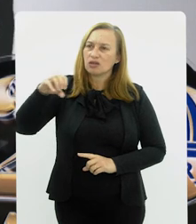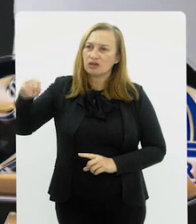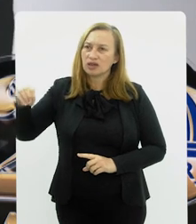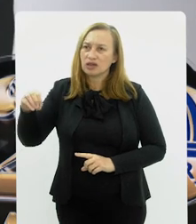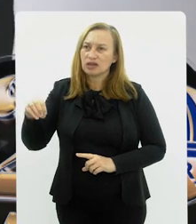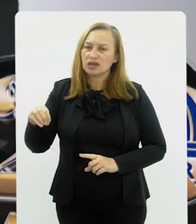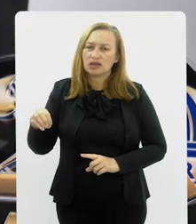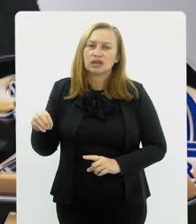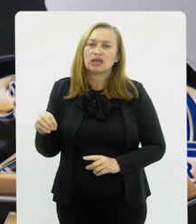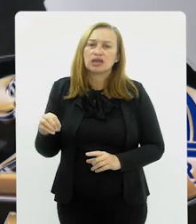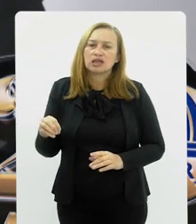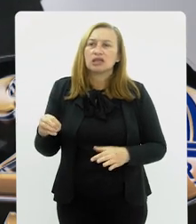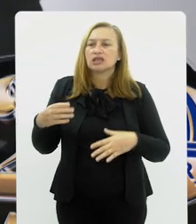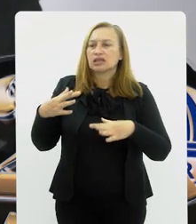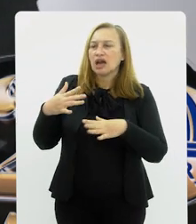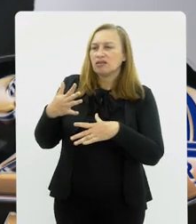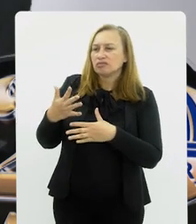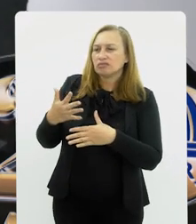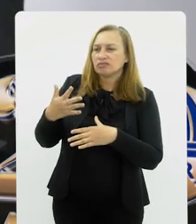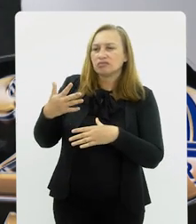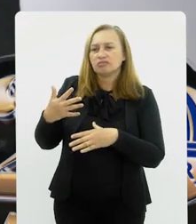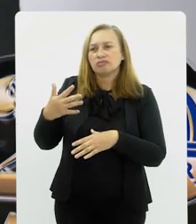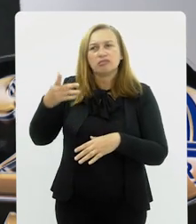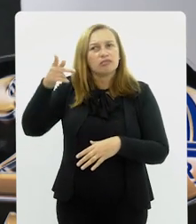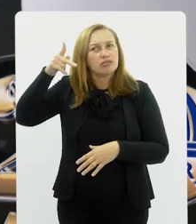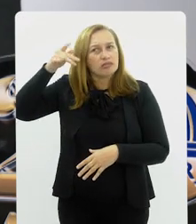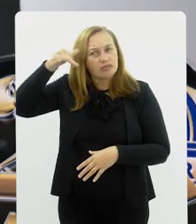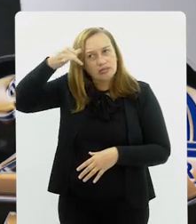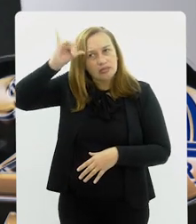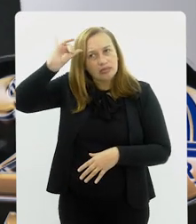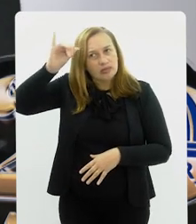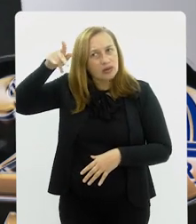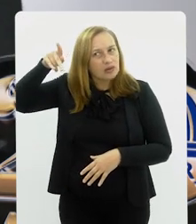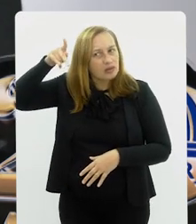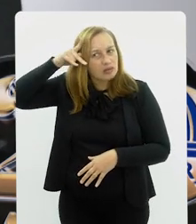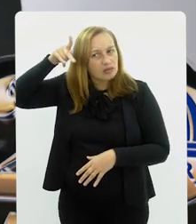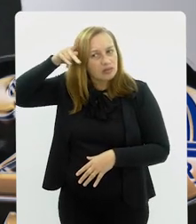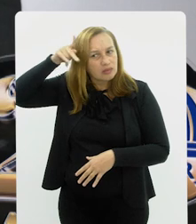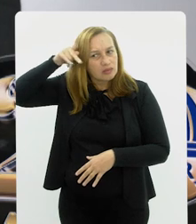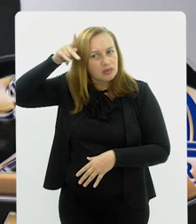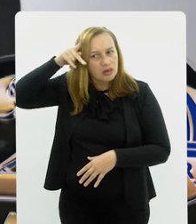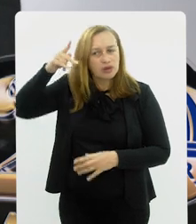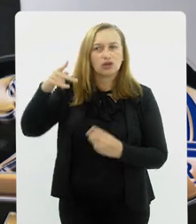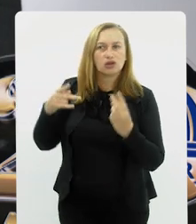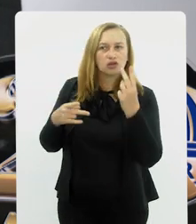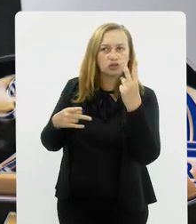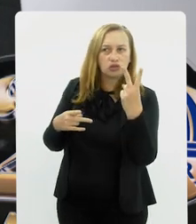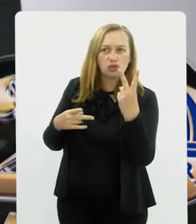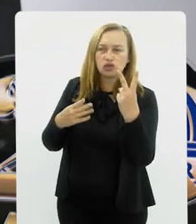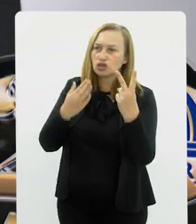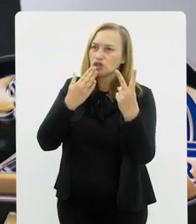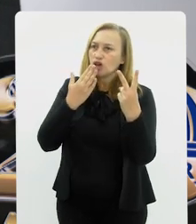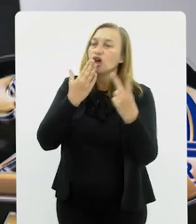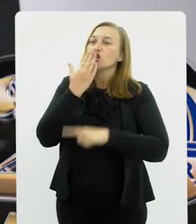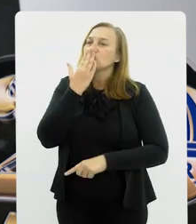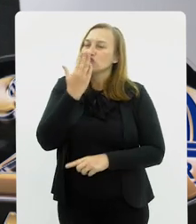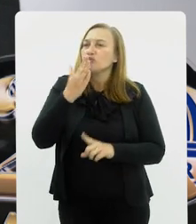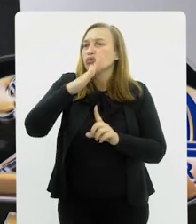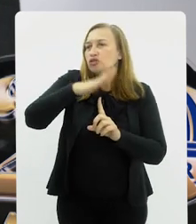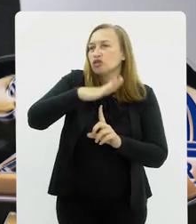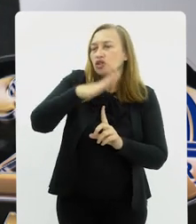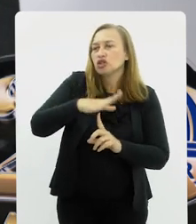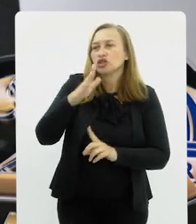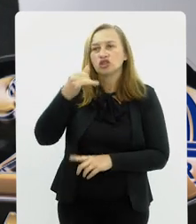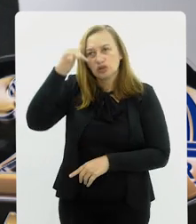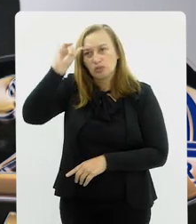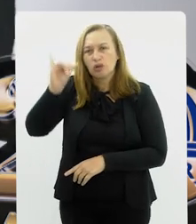99,9% da mão de obra de Parintins? Acho que até 100%. Porque, né? Parintins, você tem ali dois bois e eles têm uma estética, né, que se